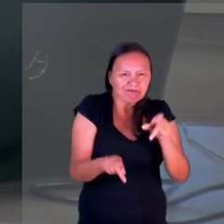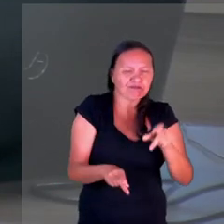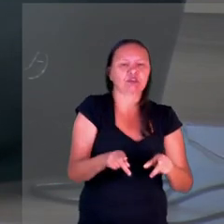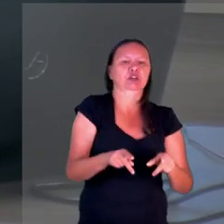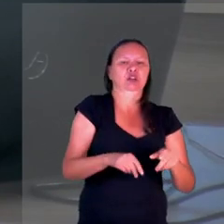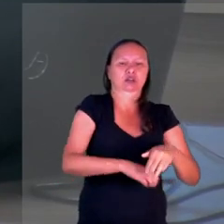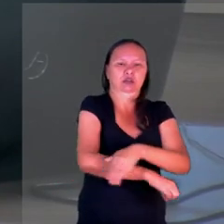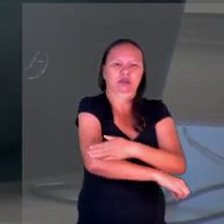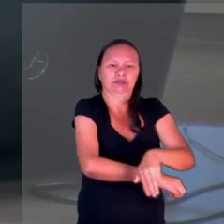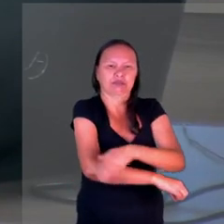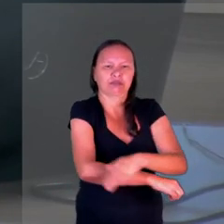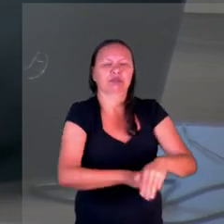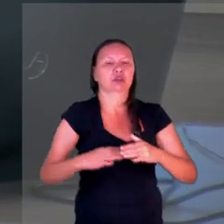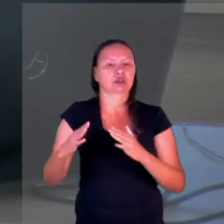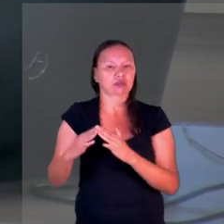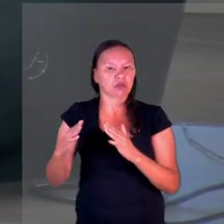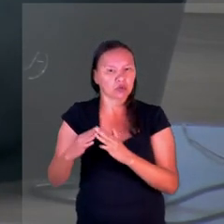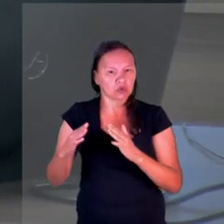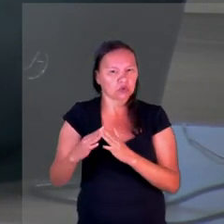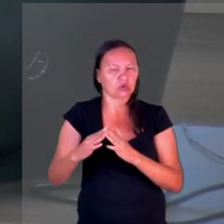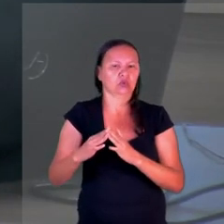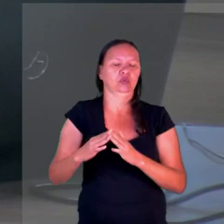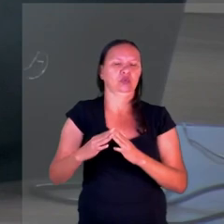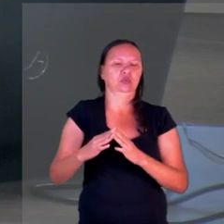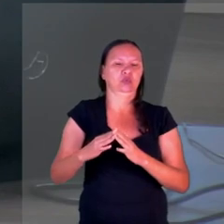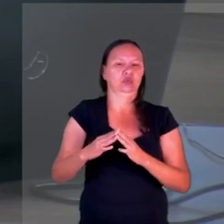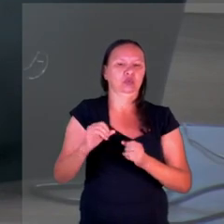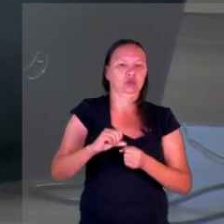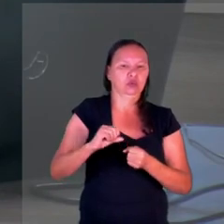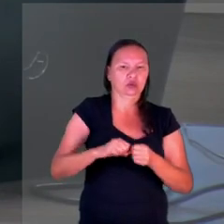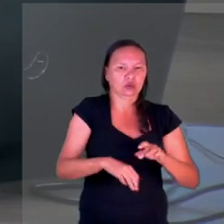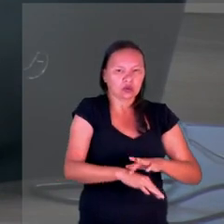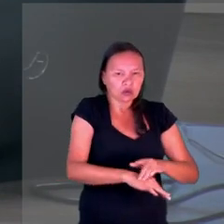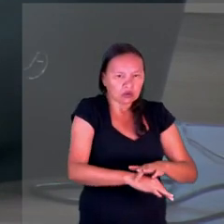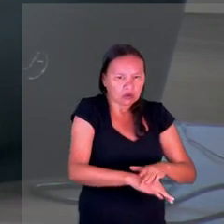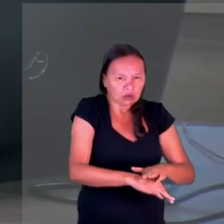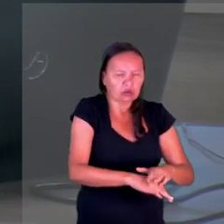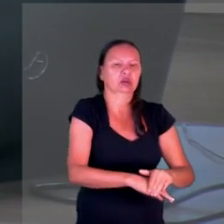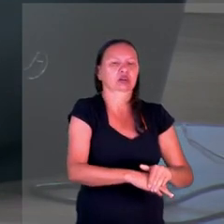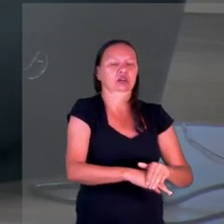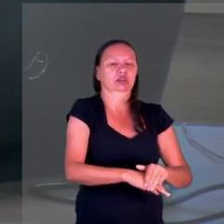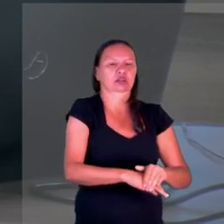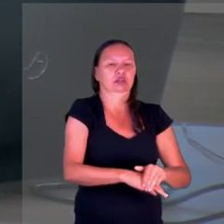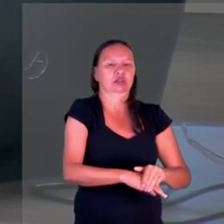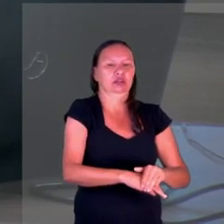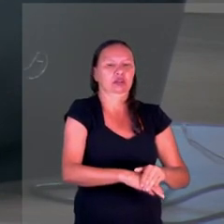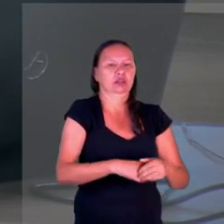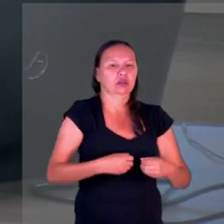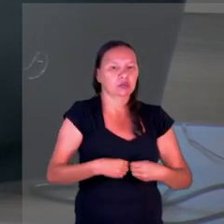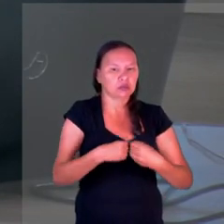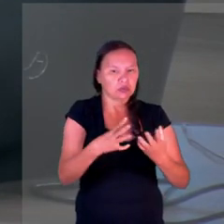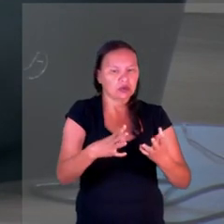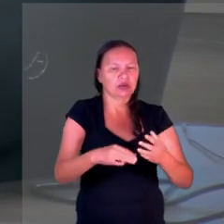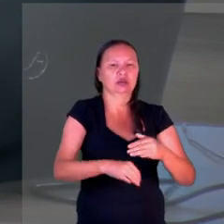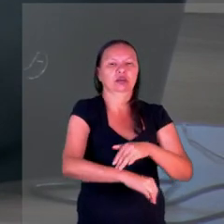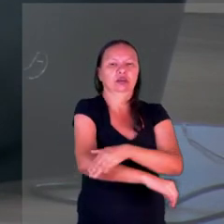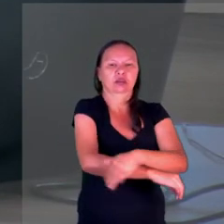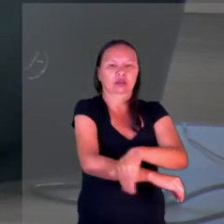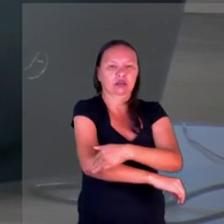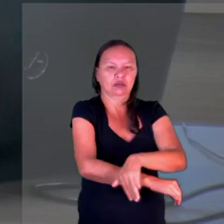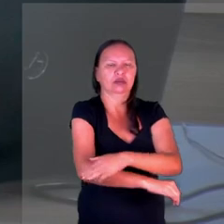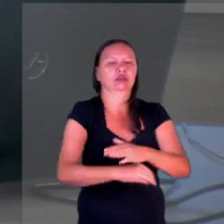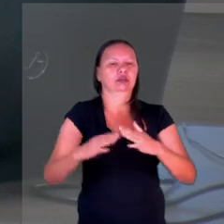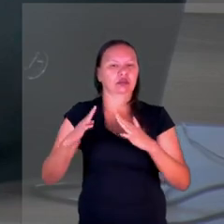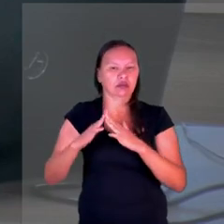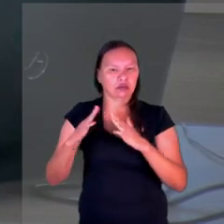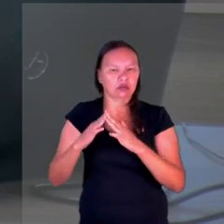rua com tuberculose são tratadas e jogadas novamente à rua e elas e ela me dizendo o número